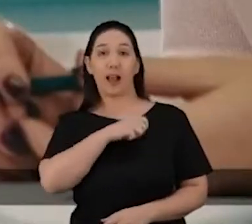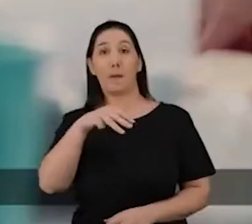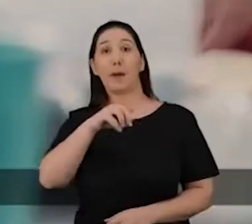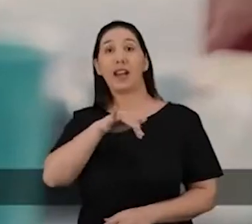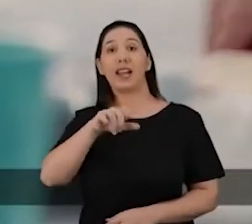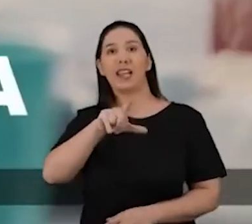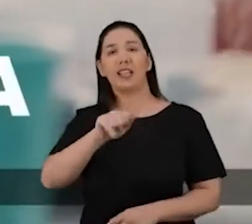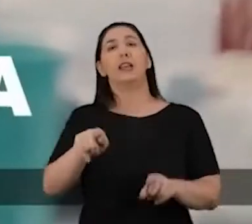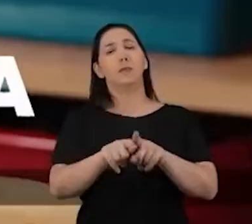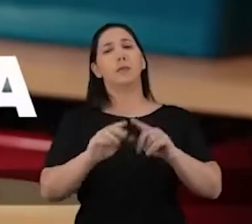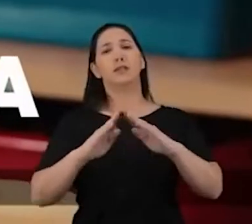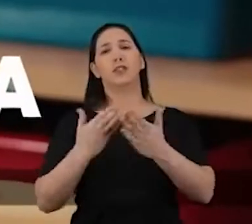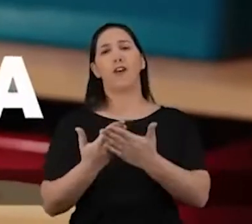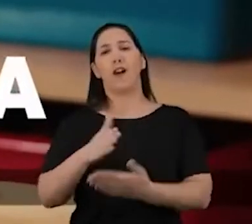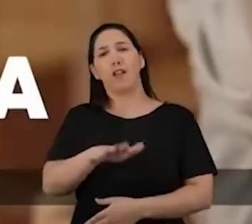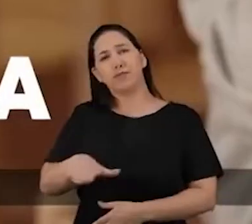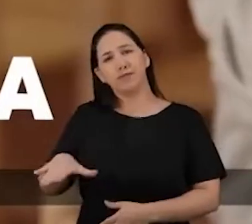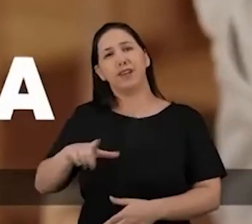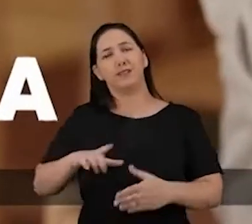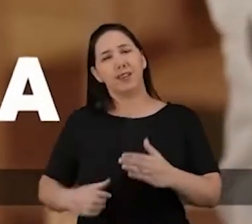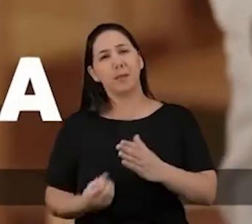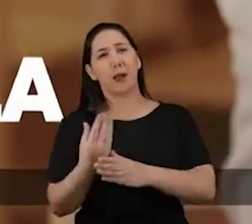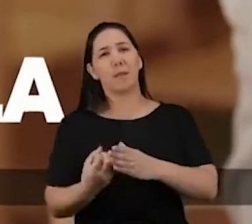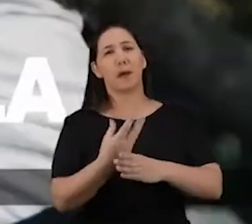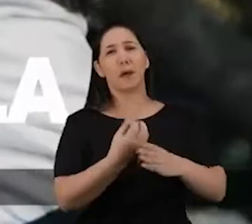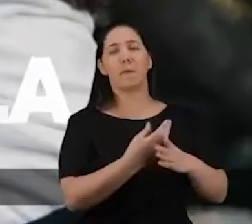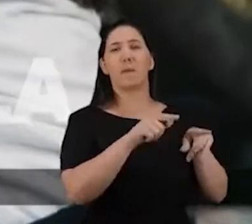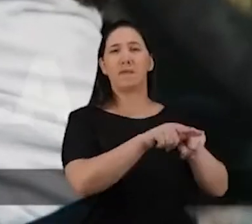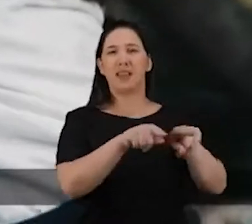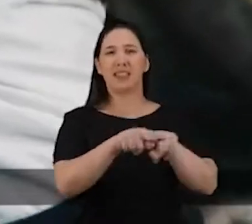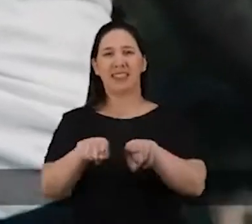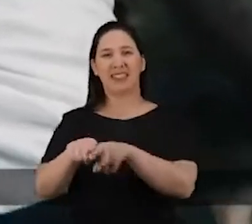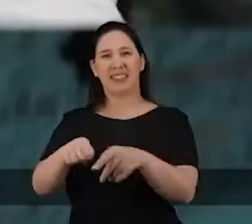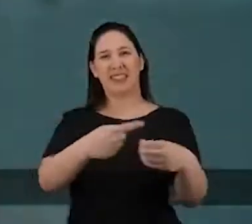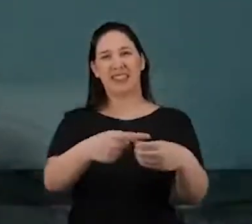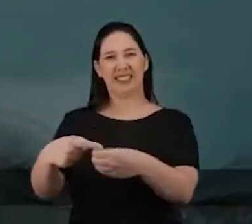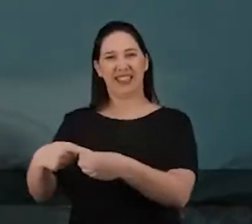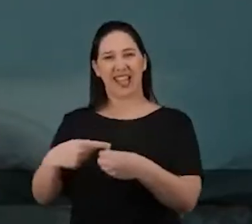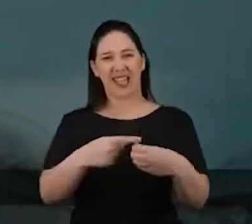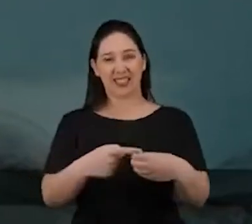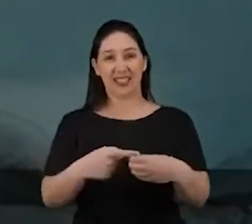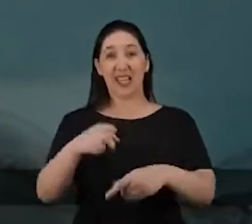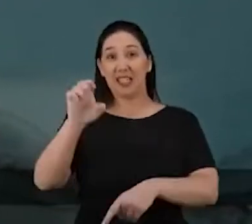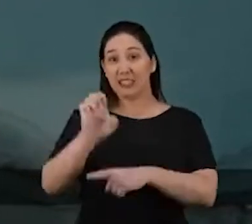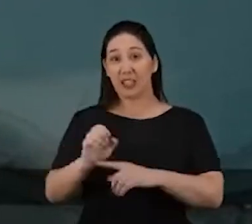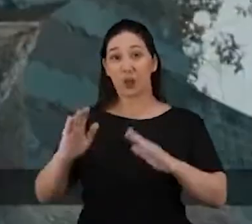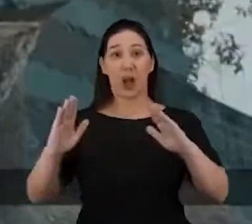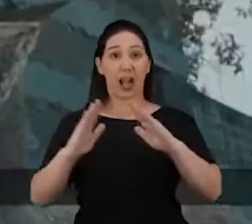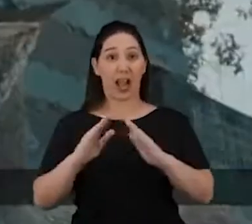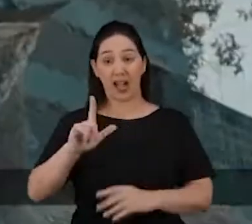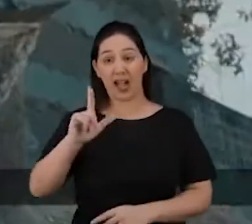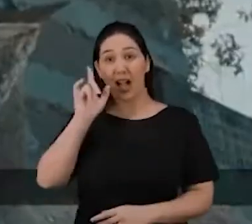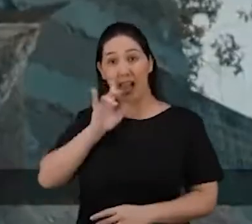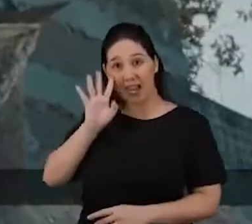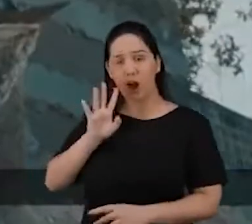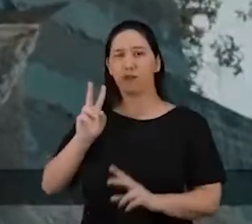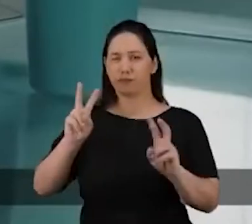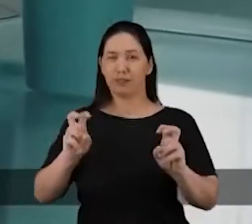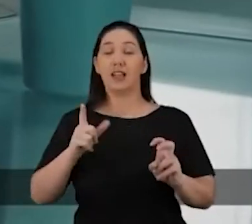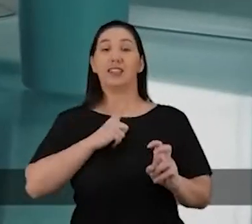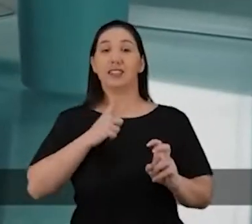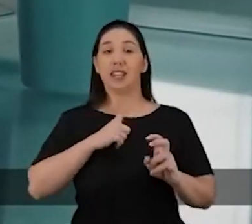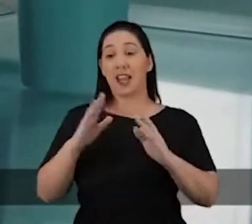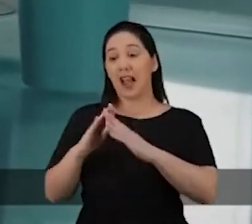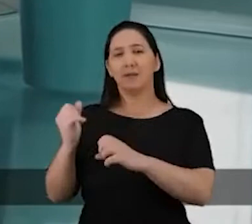vão construir creches e escola em parceria com os municípios por todo o estado. E com o programa Lar Legal, as casas